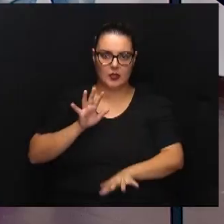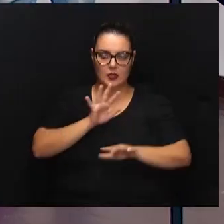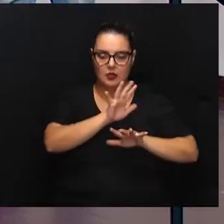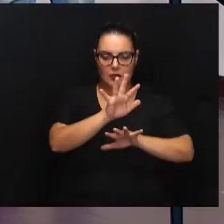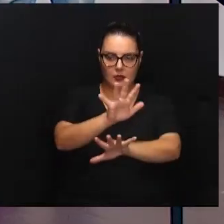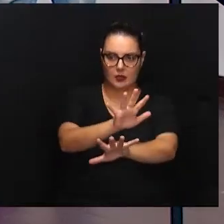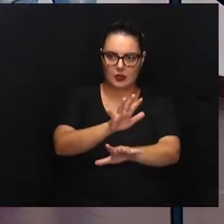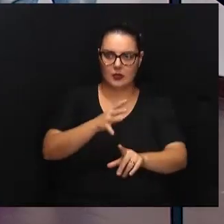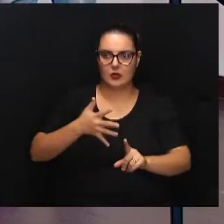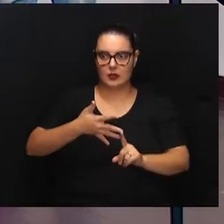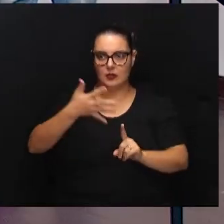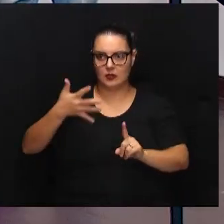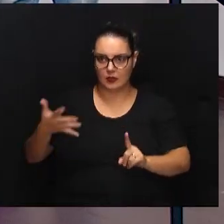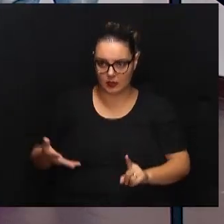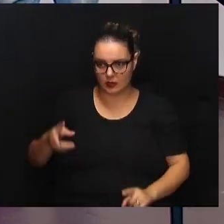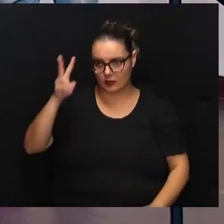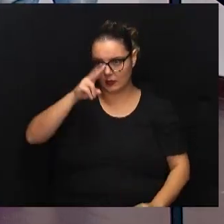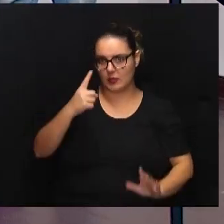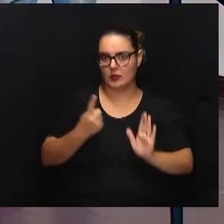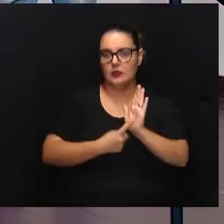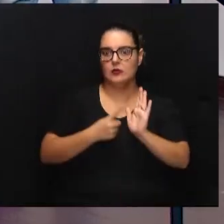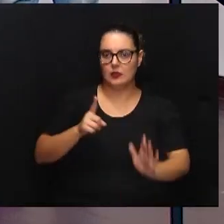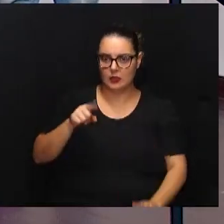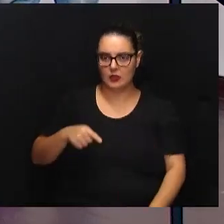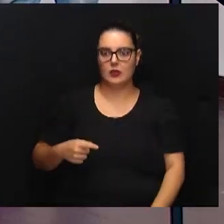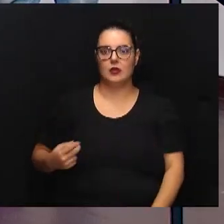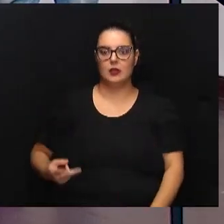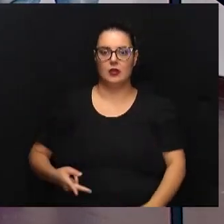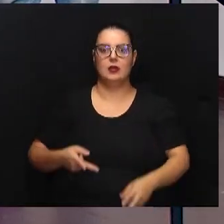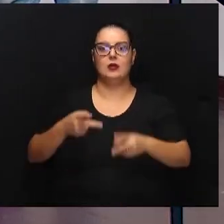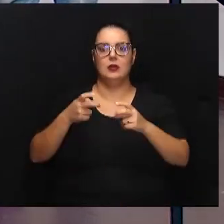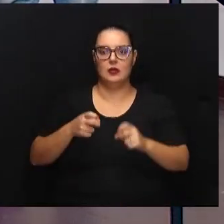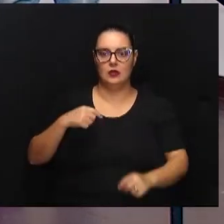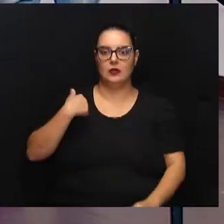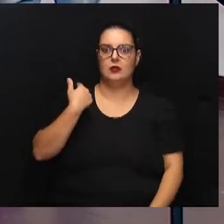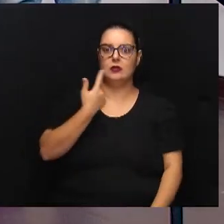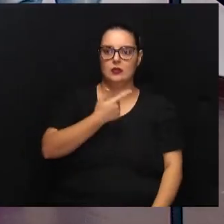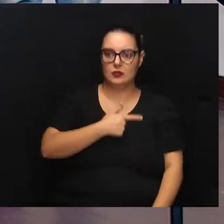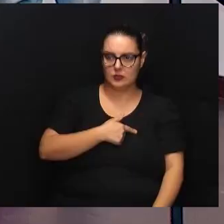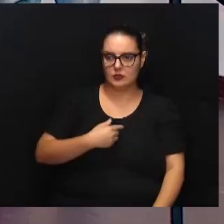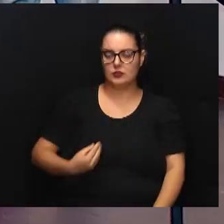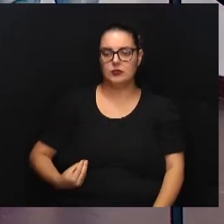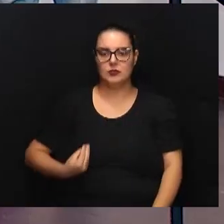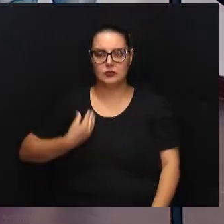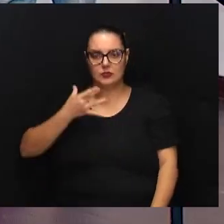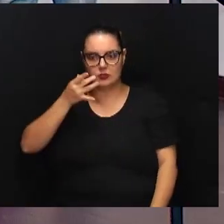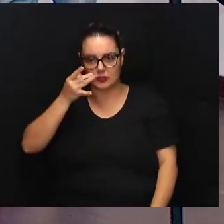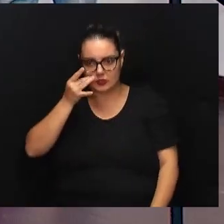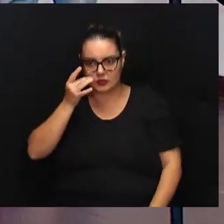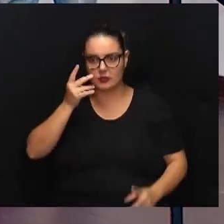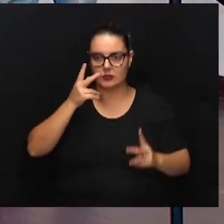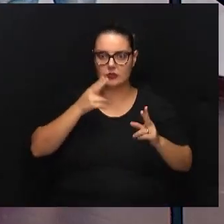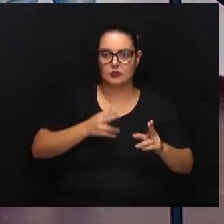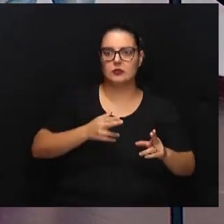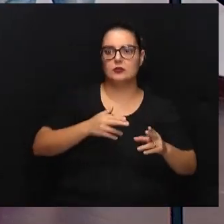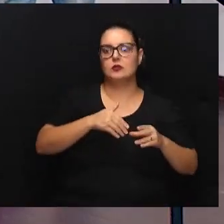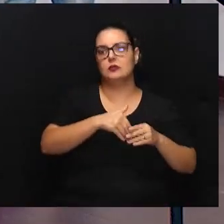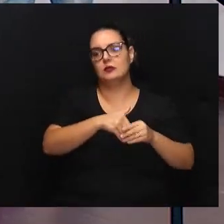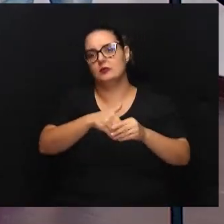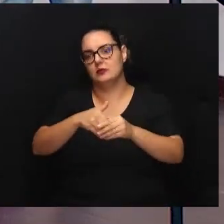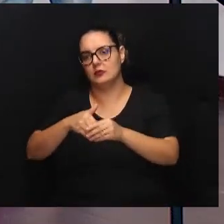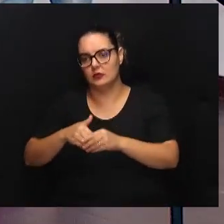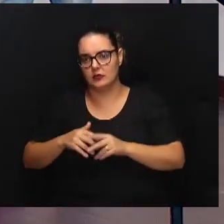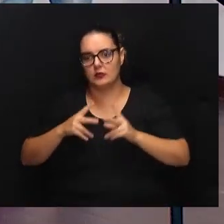é reconhecer a nossa existência enquanto votantes, enquanto munícipes, enquanto pessoas